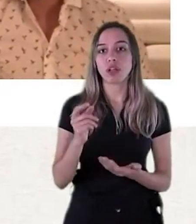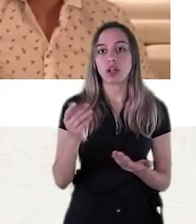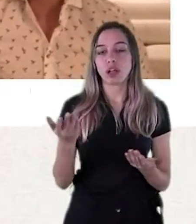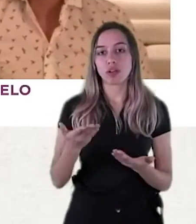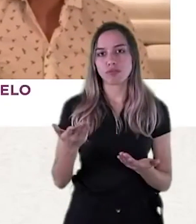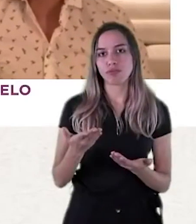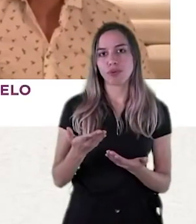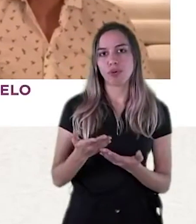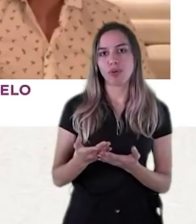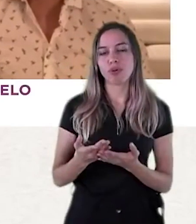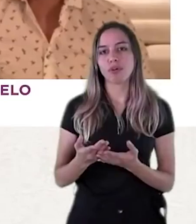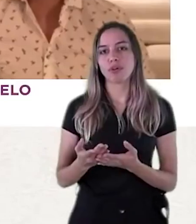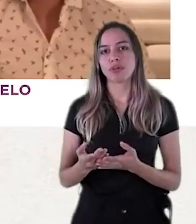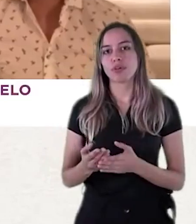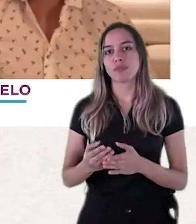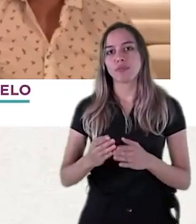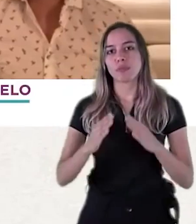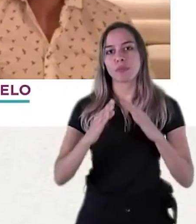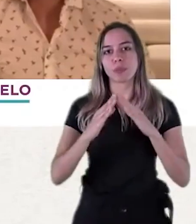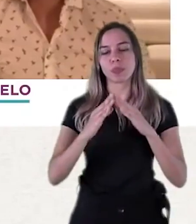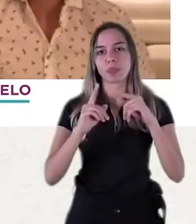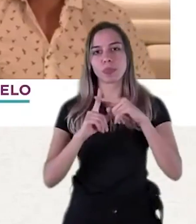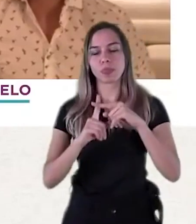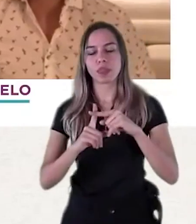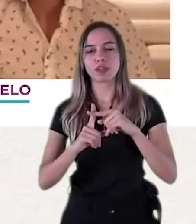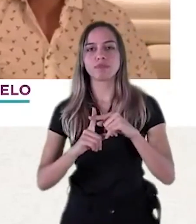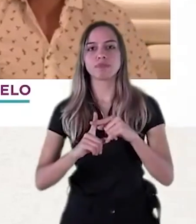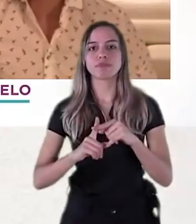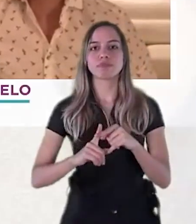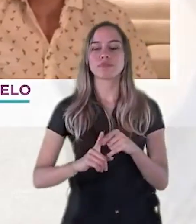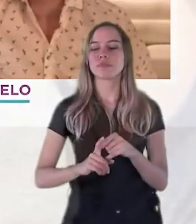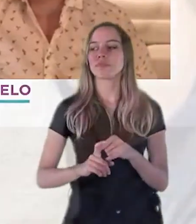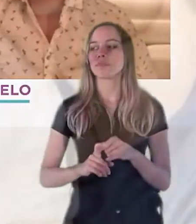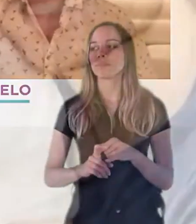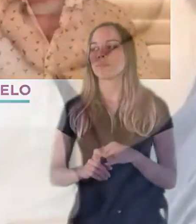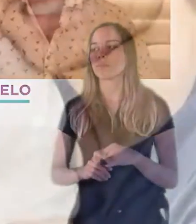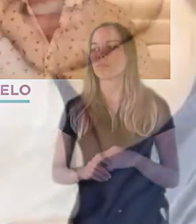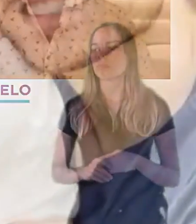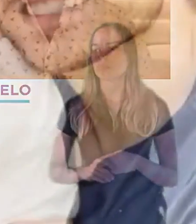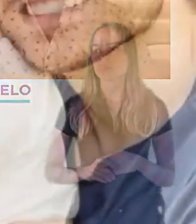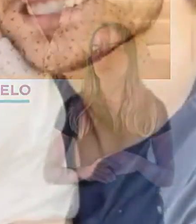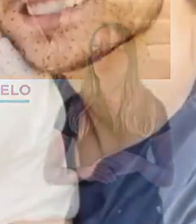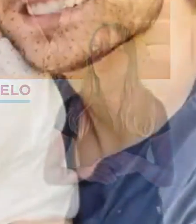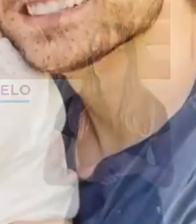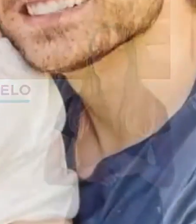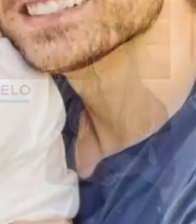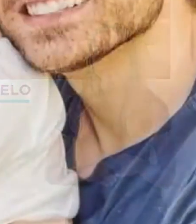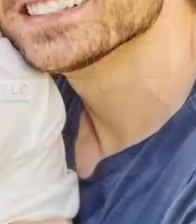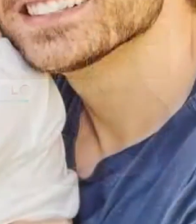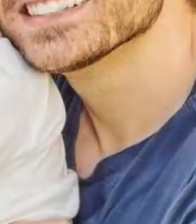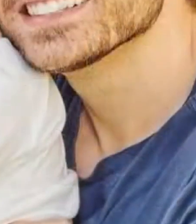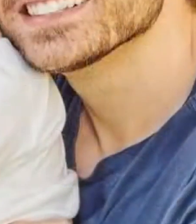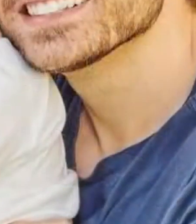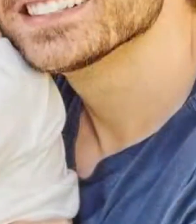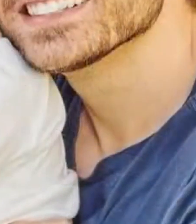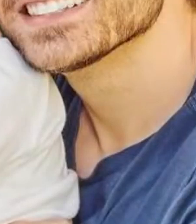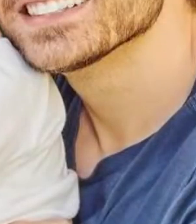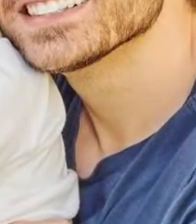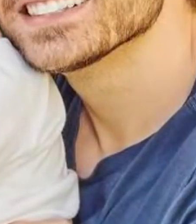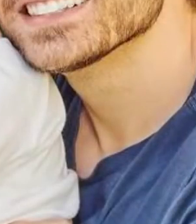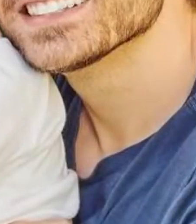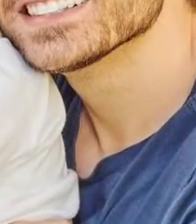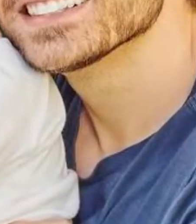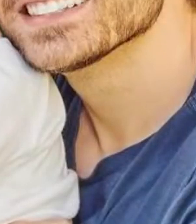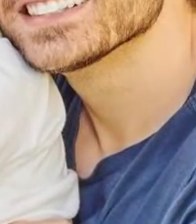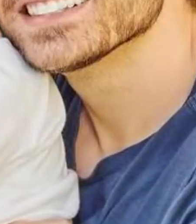pela primeira vez o Cristo Redentor foi desligado e religado às luzes em homenagem a ele. E fica